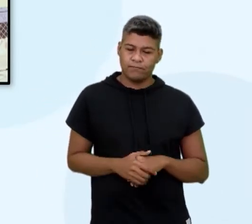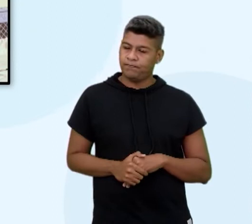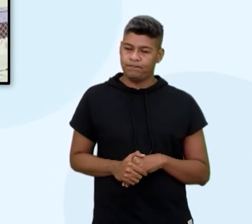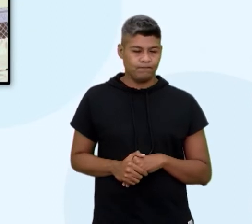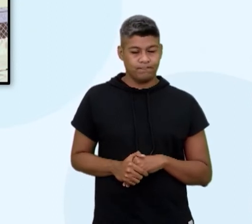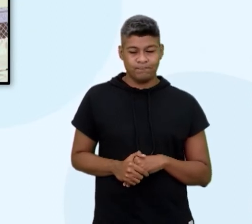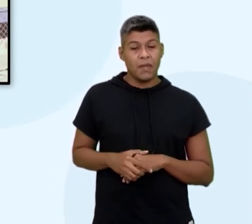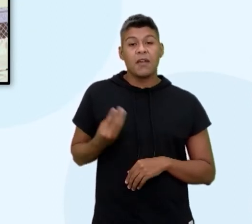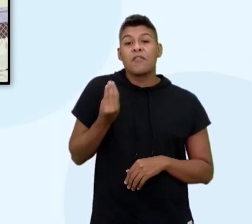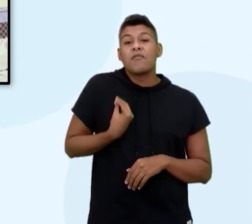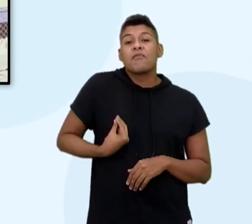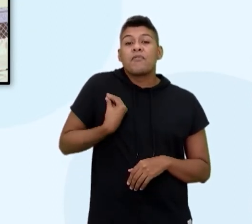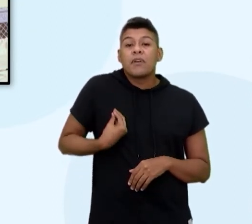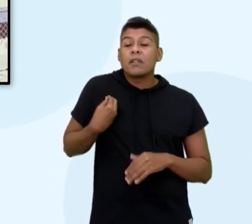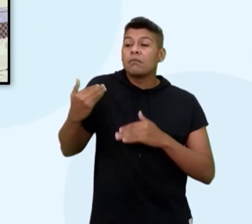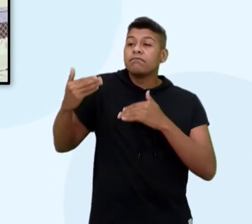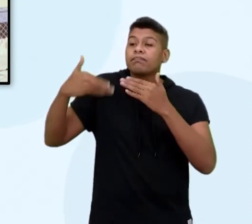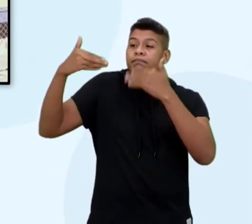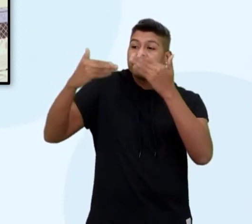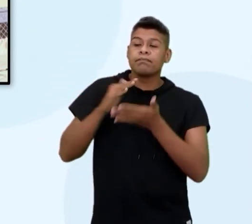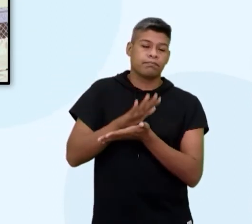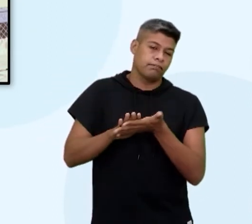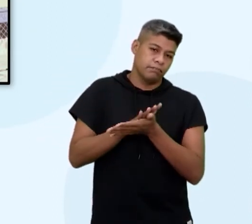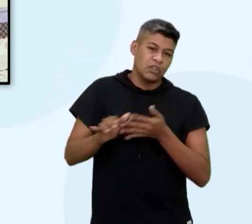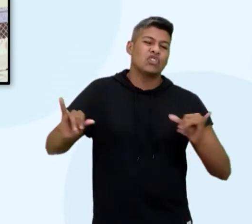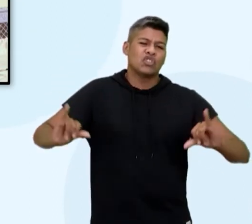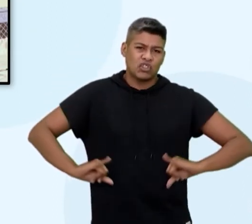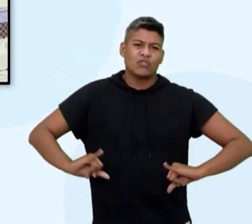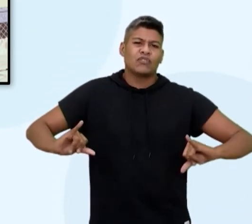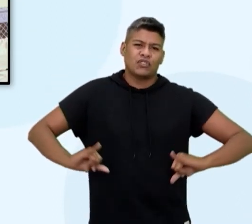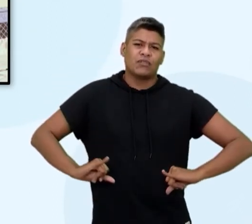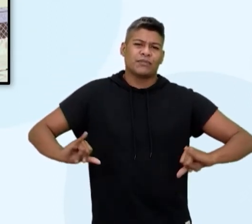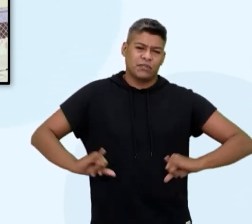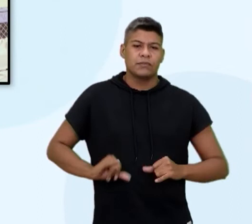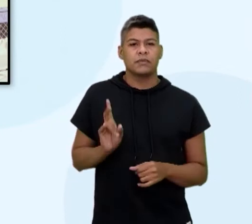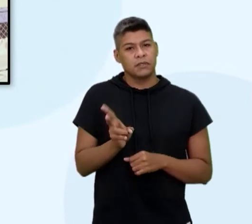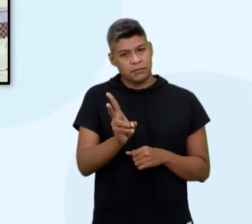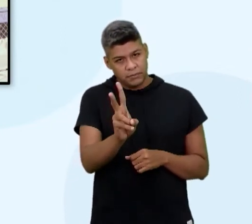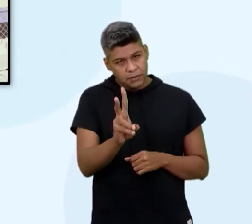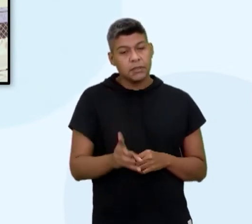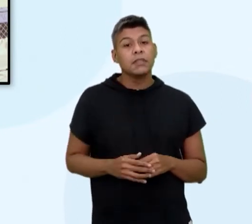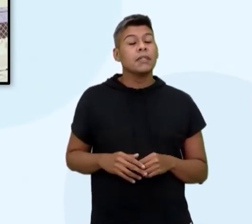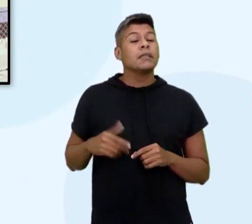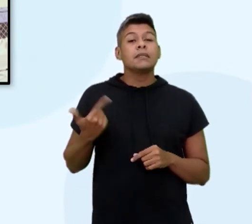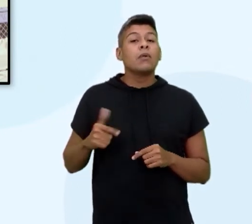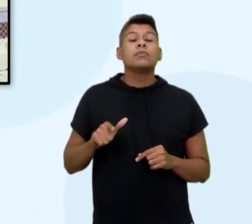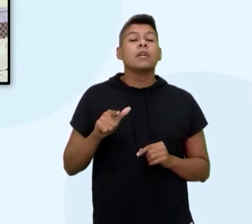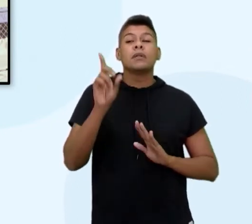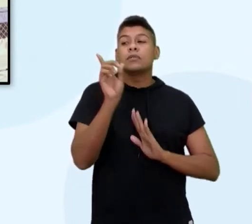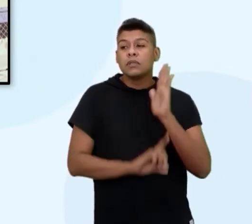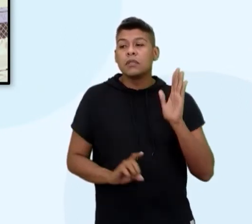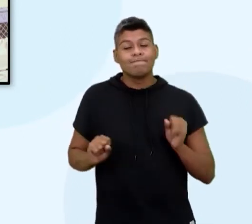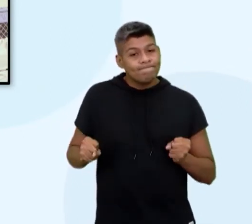nenhuma perspectiva de oportunidades e sofrendo injustiças, sem que tenham o direito de